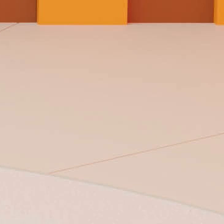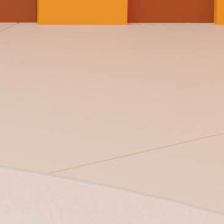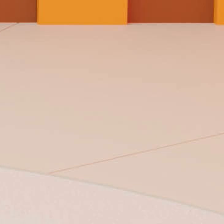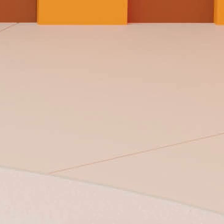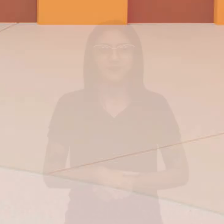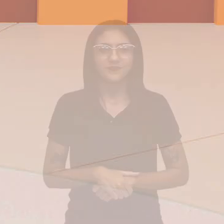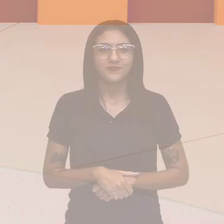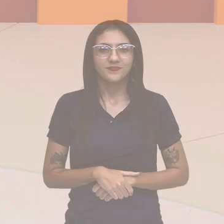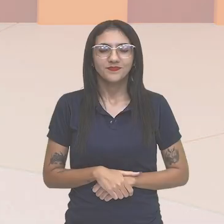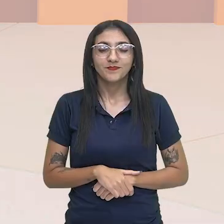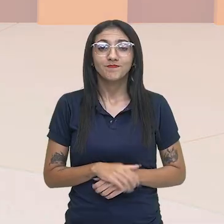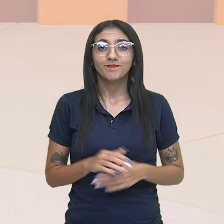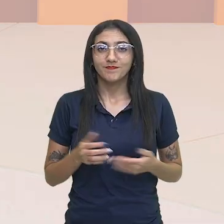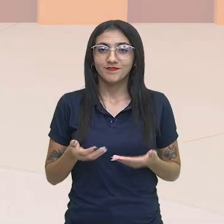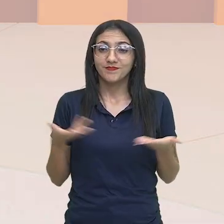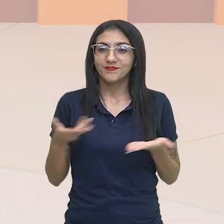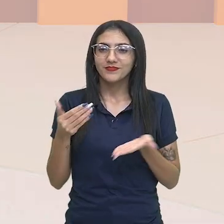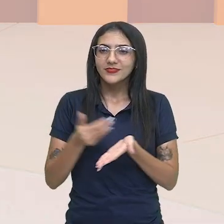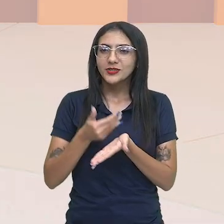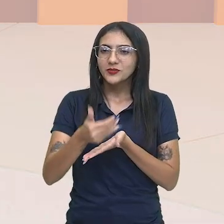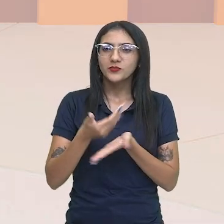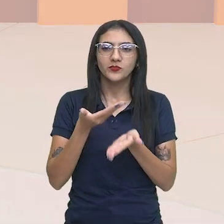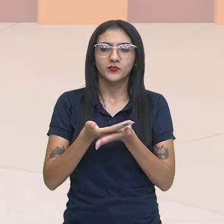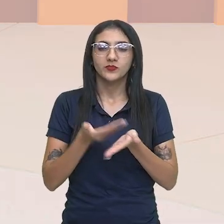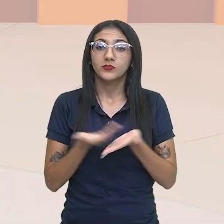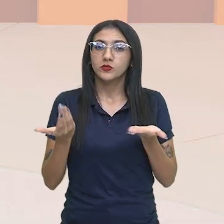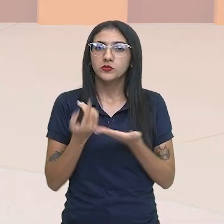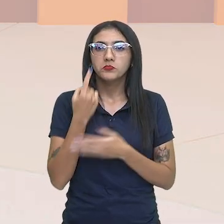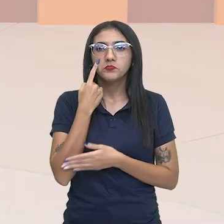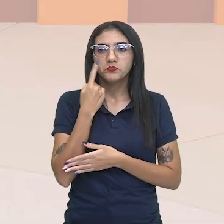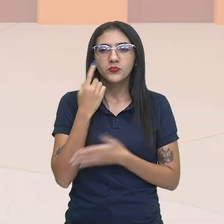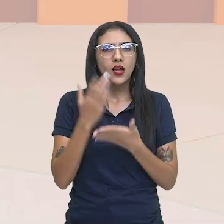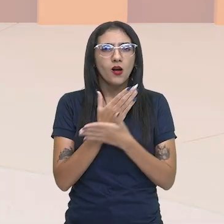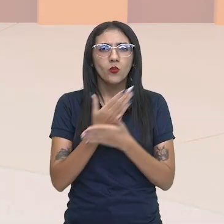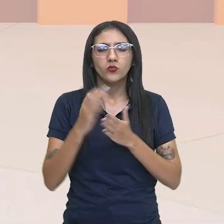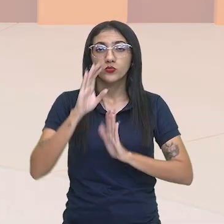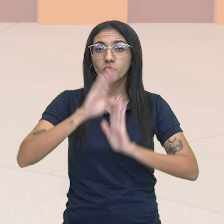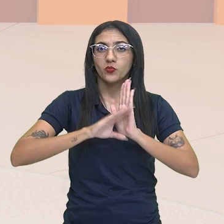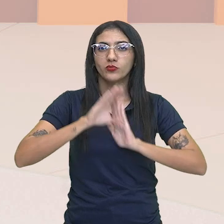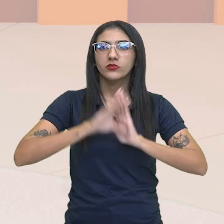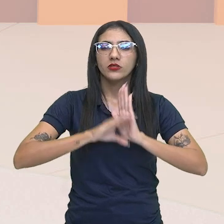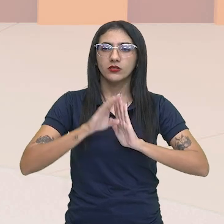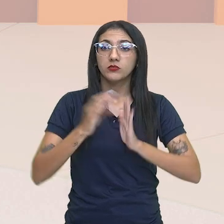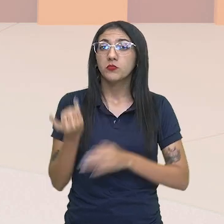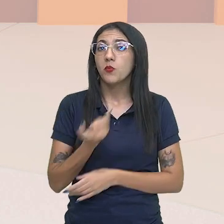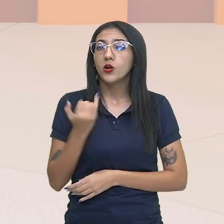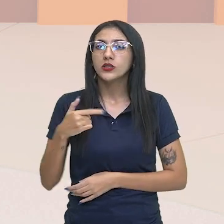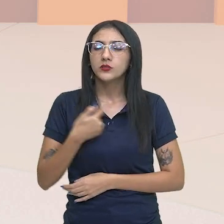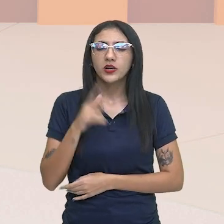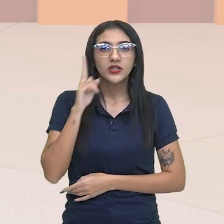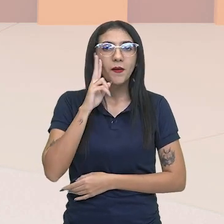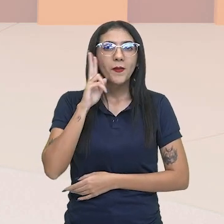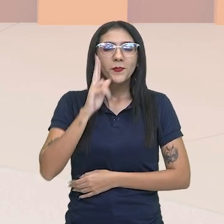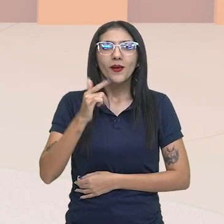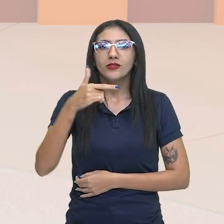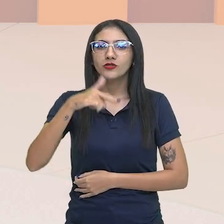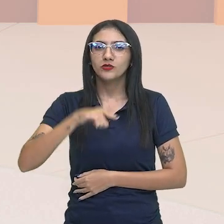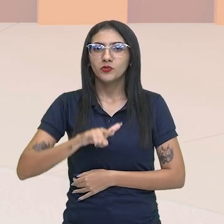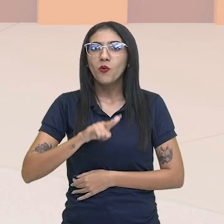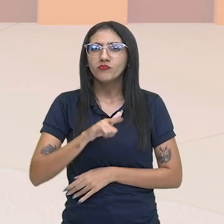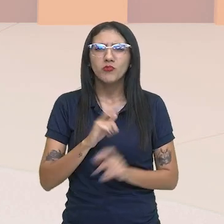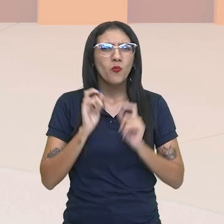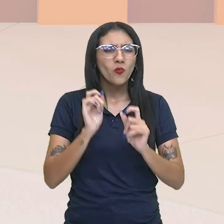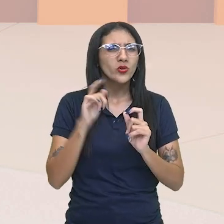Muito bem, então vamos iniciar a nossa aula verificando alguns conceitos, para a gente relembrar o que é